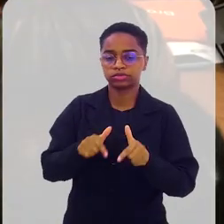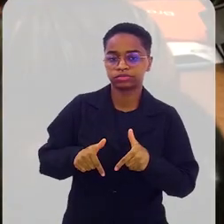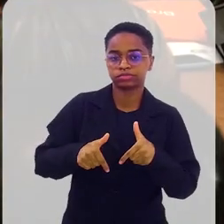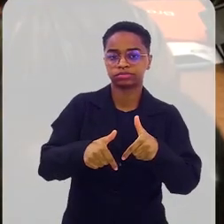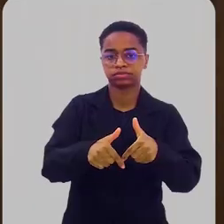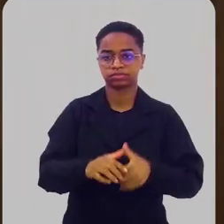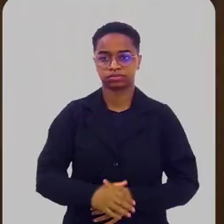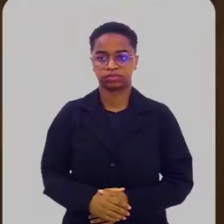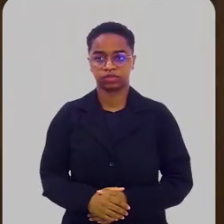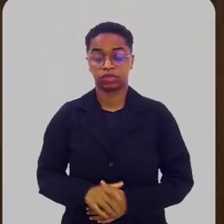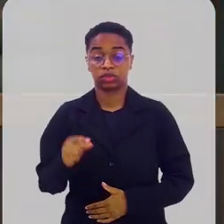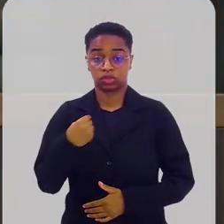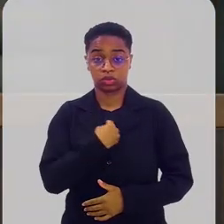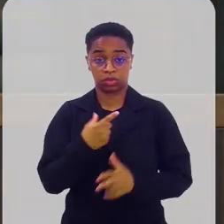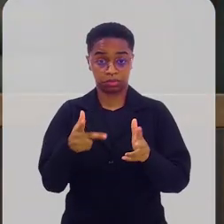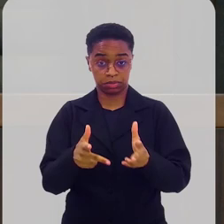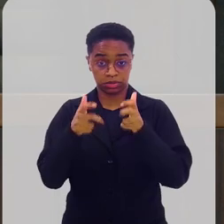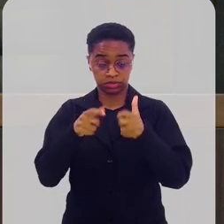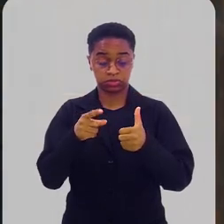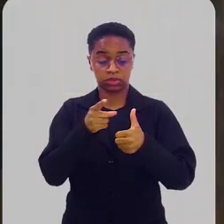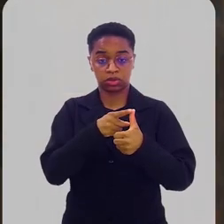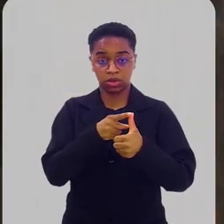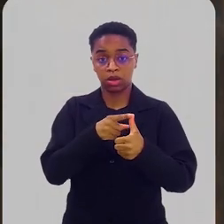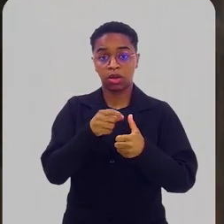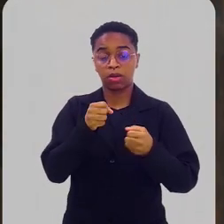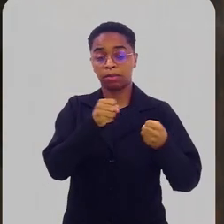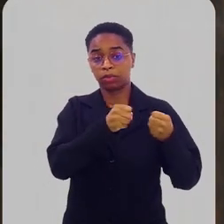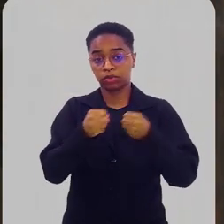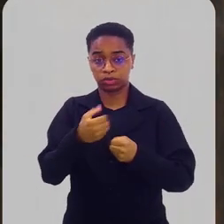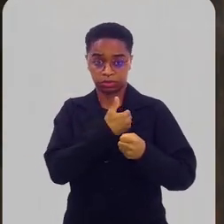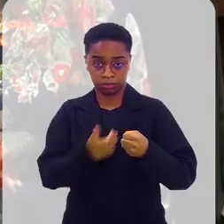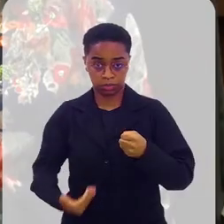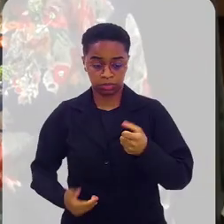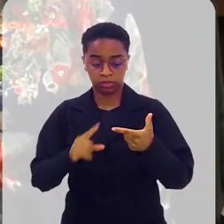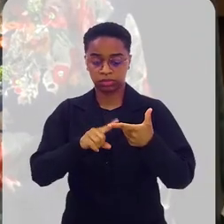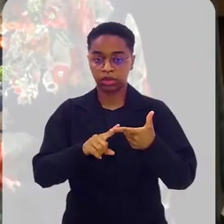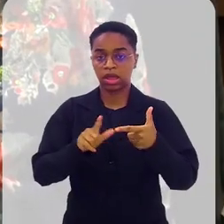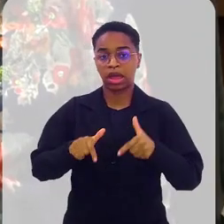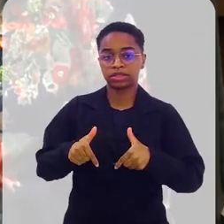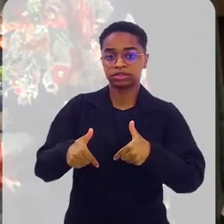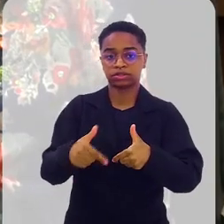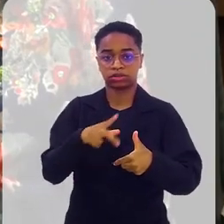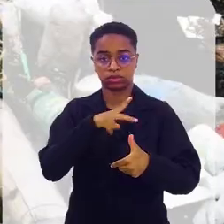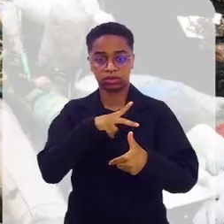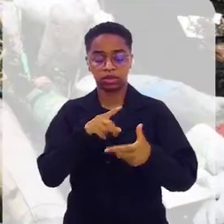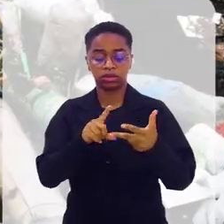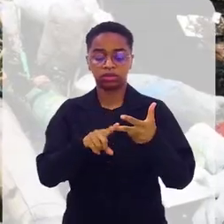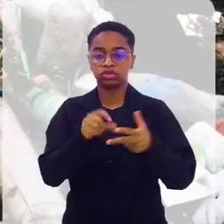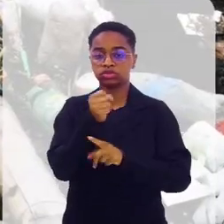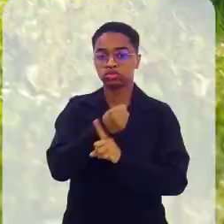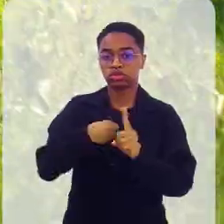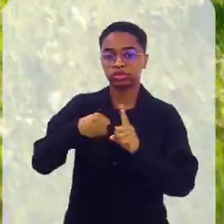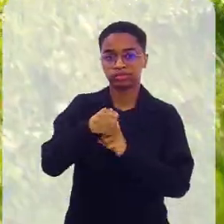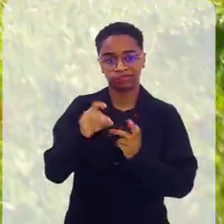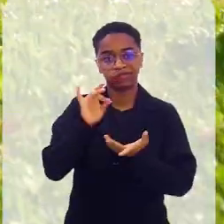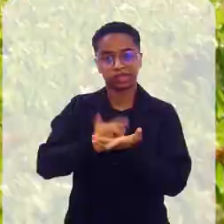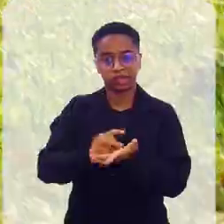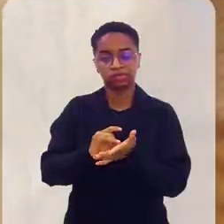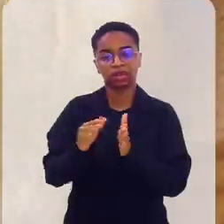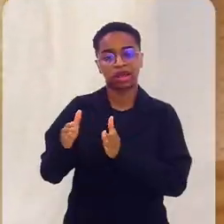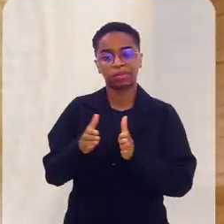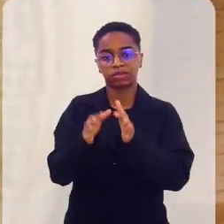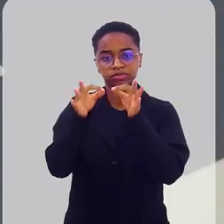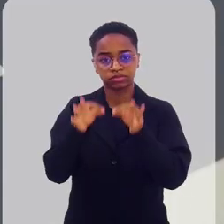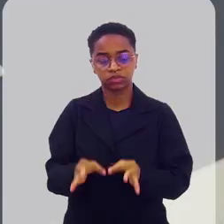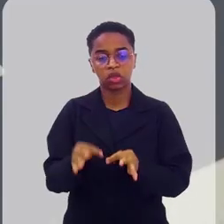até aqui que o tripé Poder Público, Iniciativa Privada e Sociedade é o caminho para um mundo